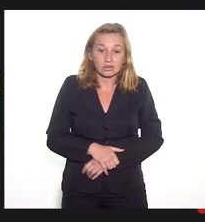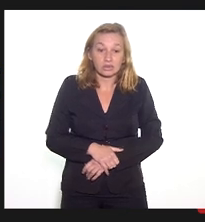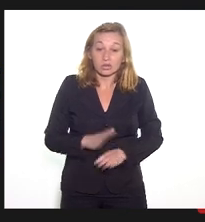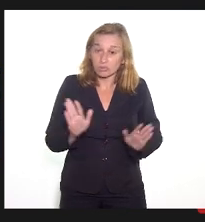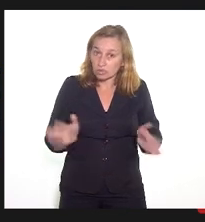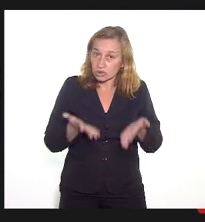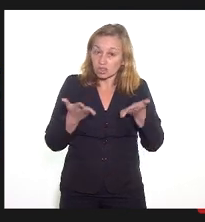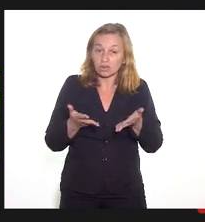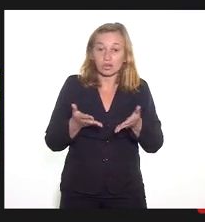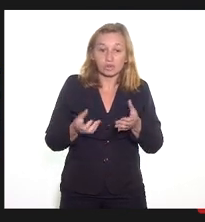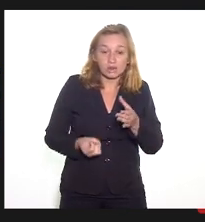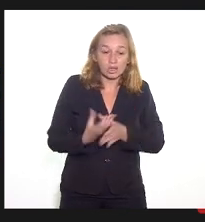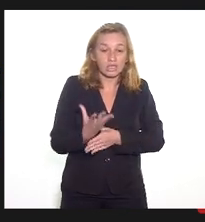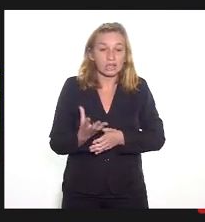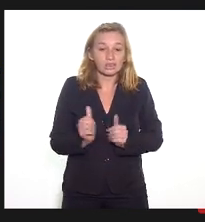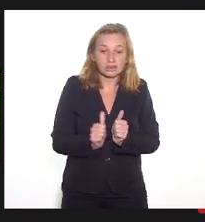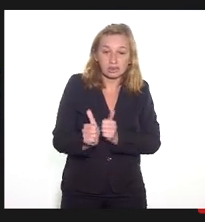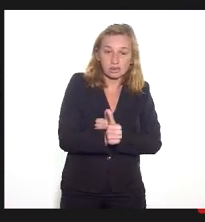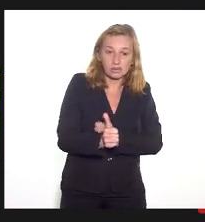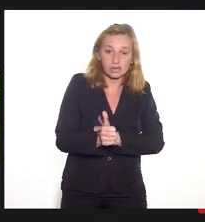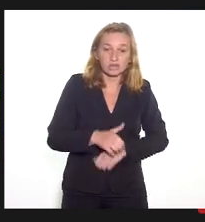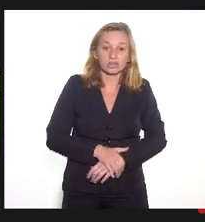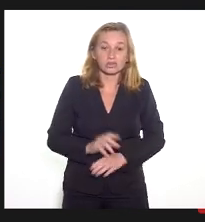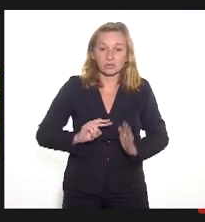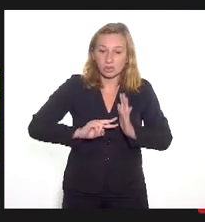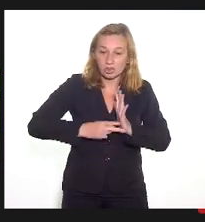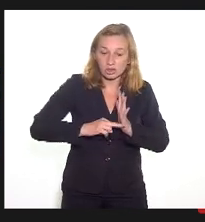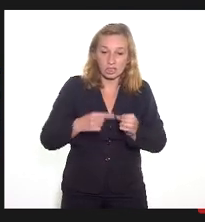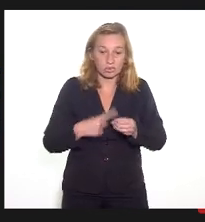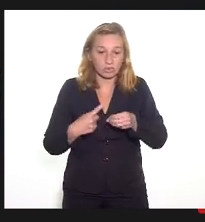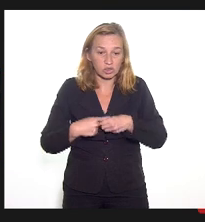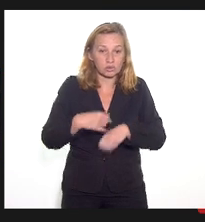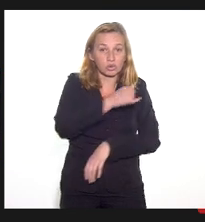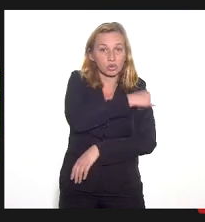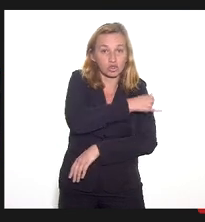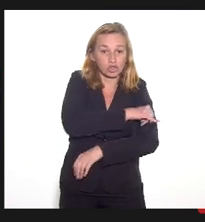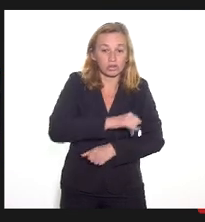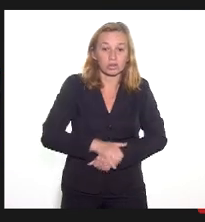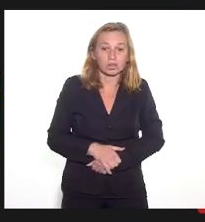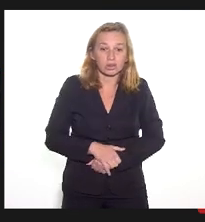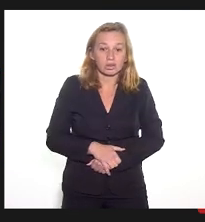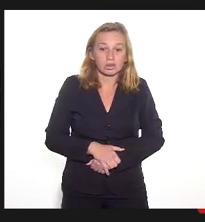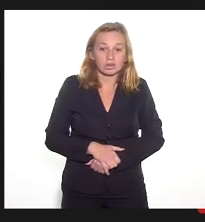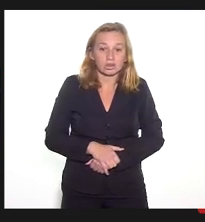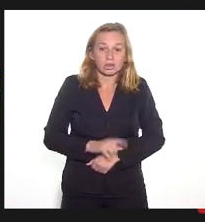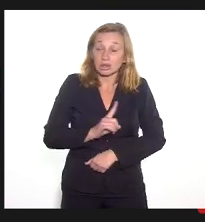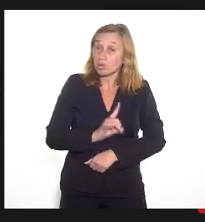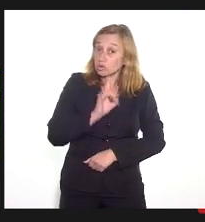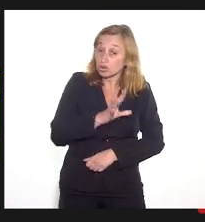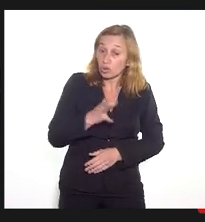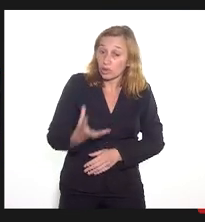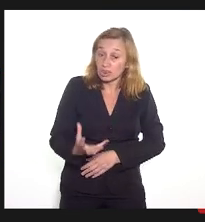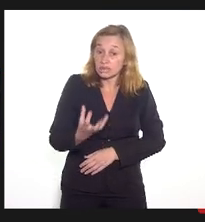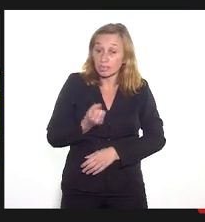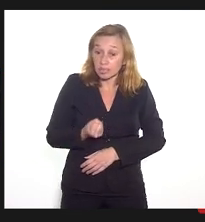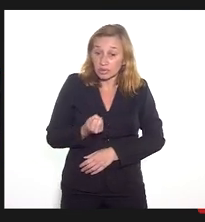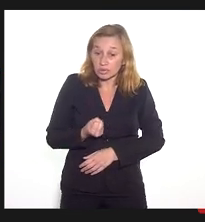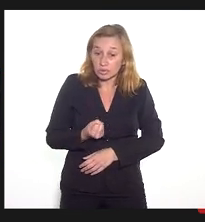iniciativa de constituição dessa frente, né, o Sindicato do Município do Rio de Janeiro, que não só acolheu,